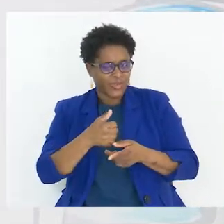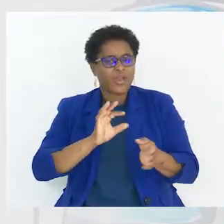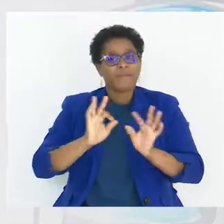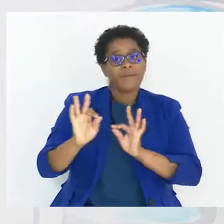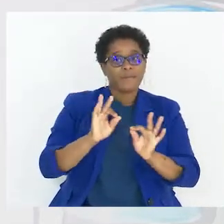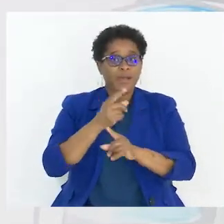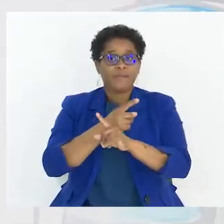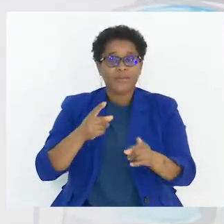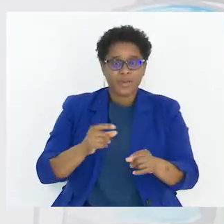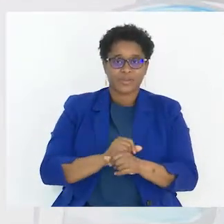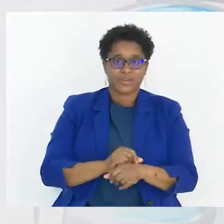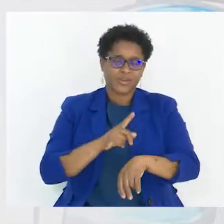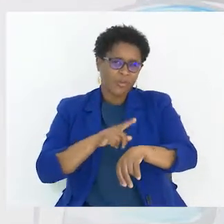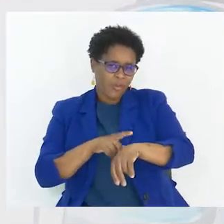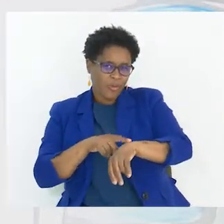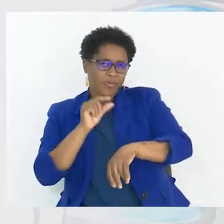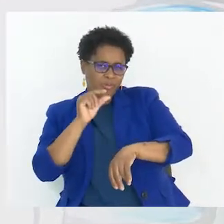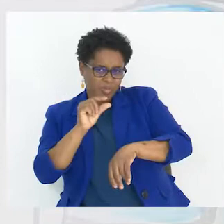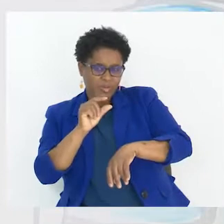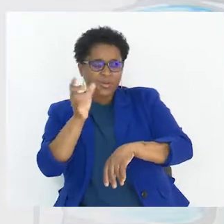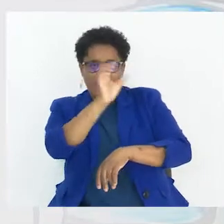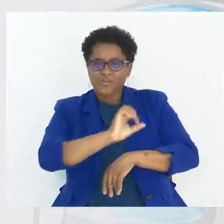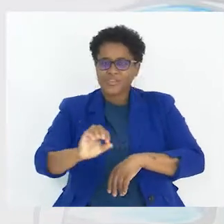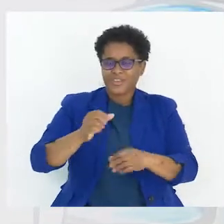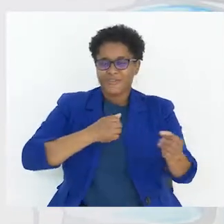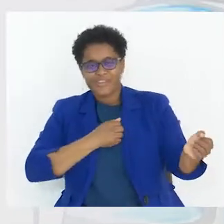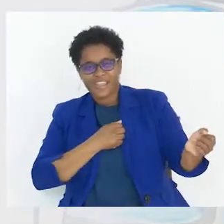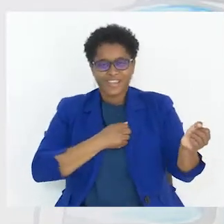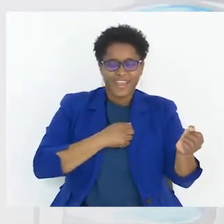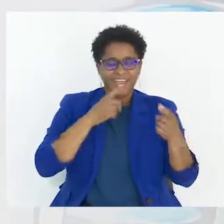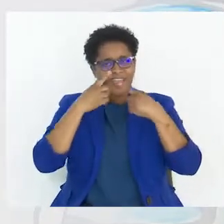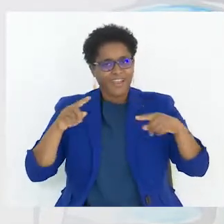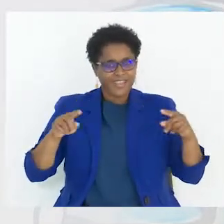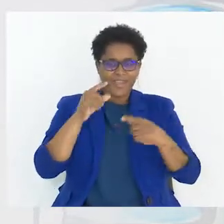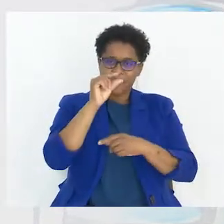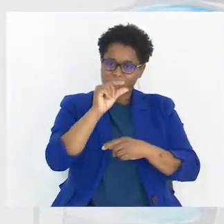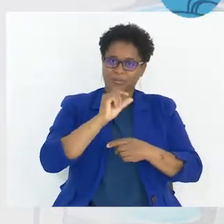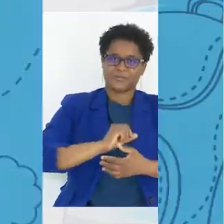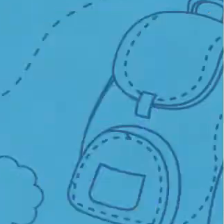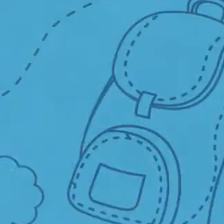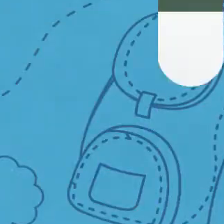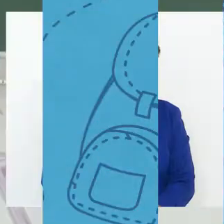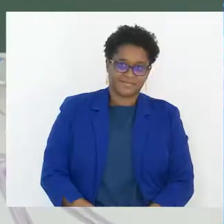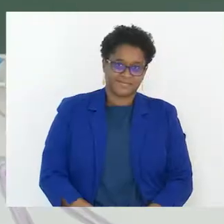preparem, porque daqui a um bocadinho vocês vão dançar e cantar um pouquinho.